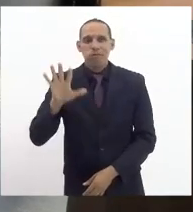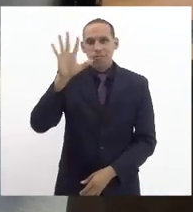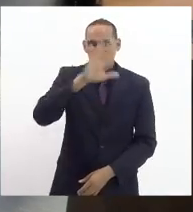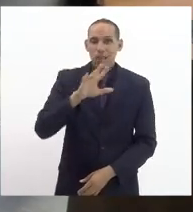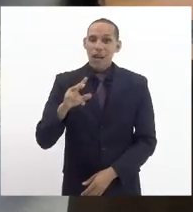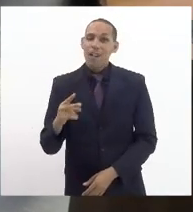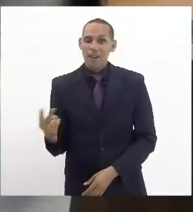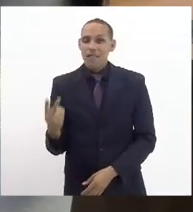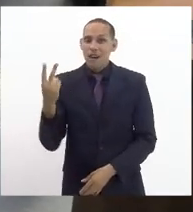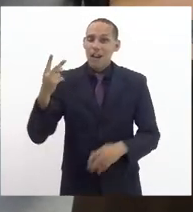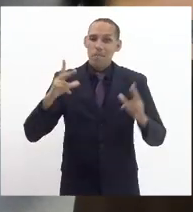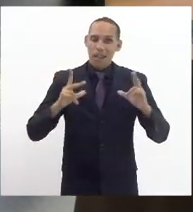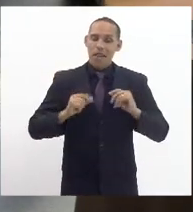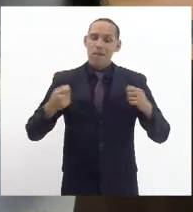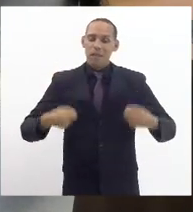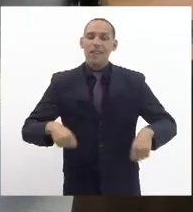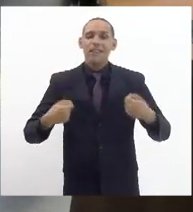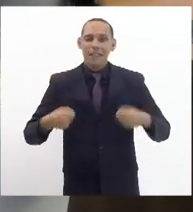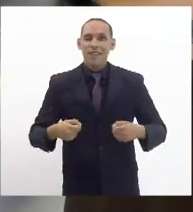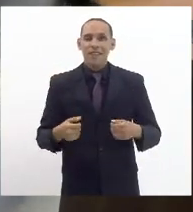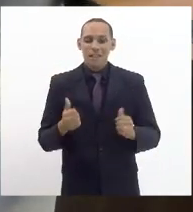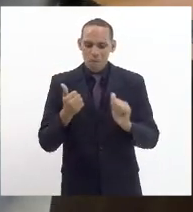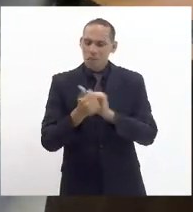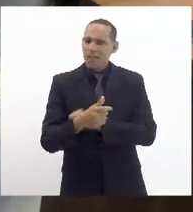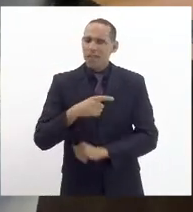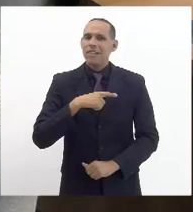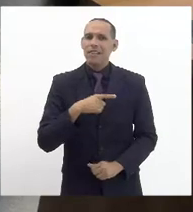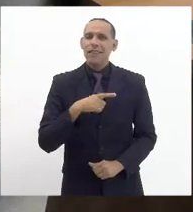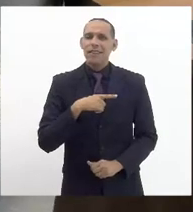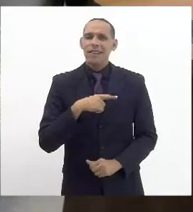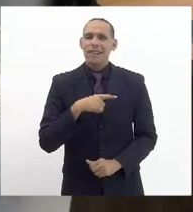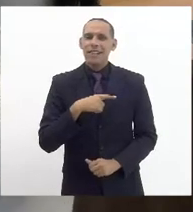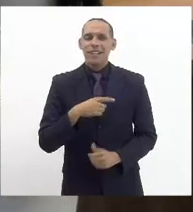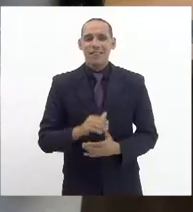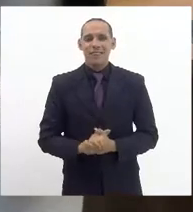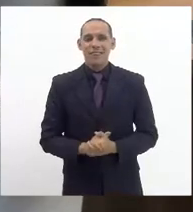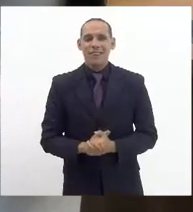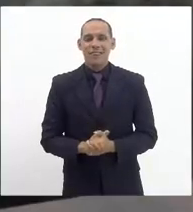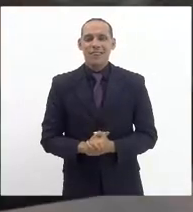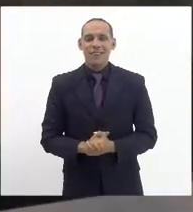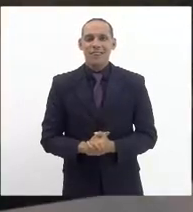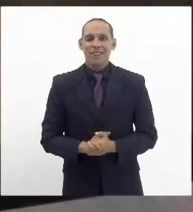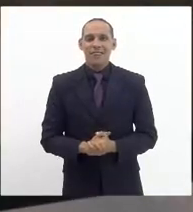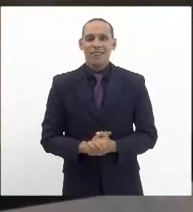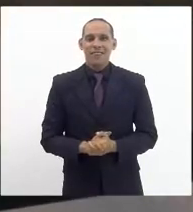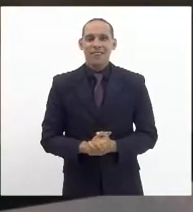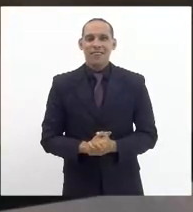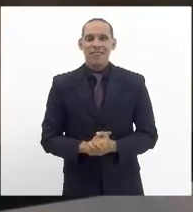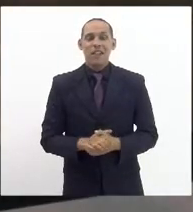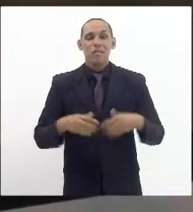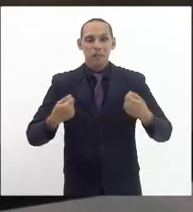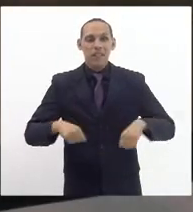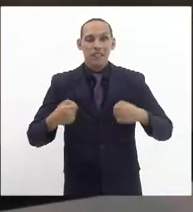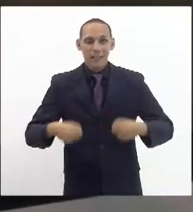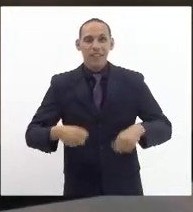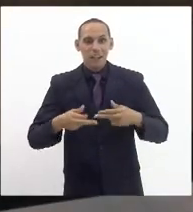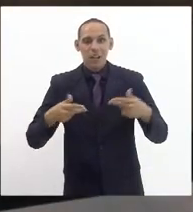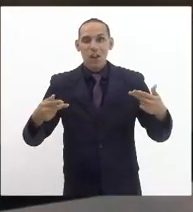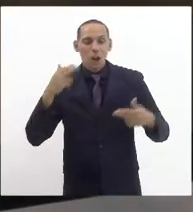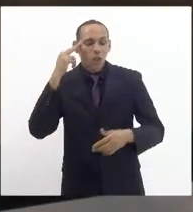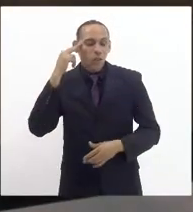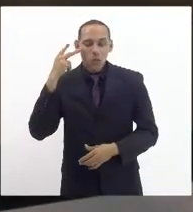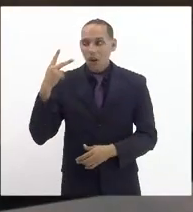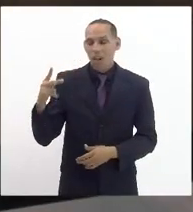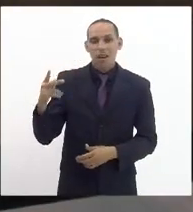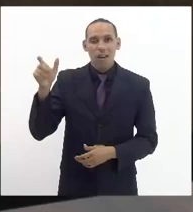é um esporte que tem um valor e ele, além de ter as suas necessidades, tem os seus sonhos, como